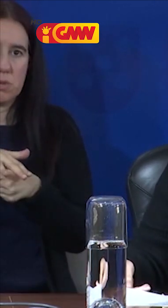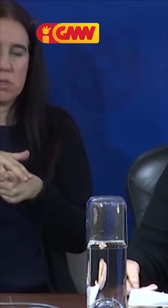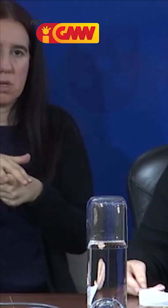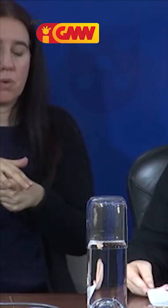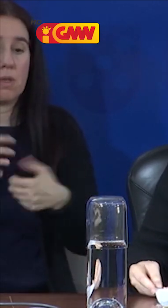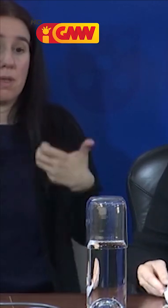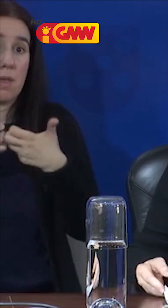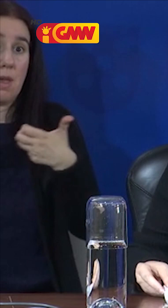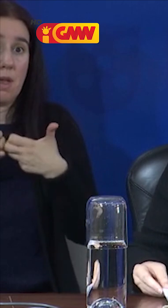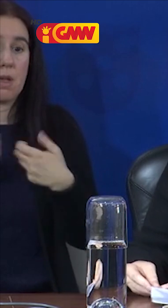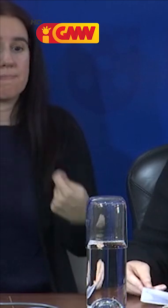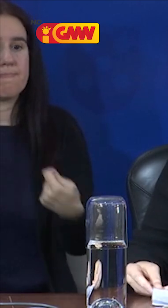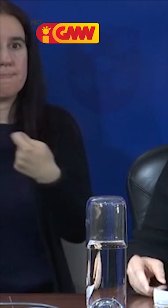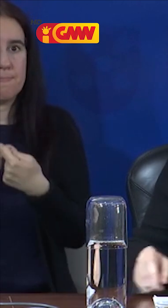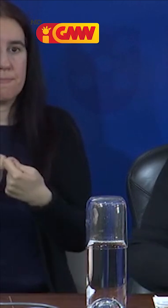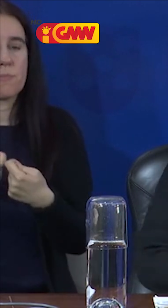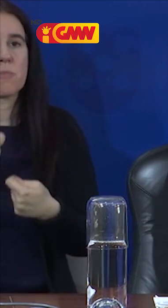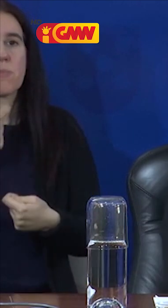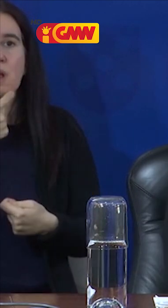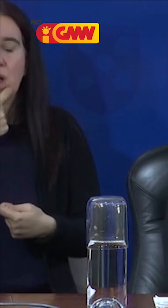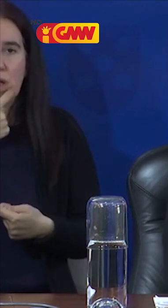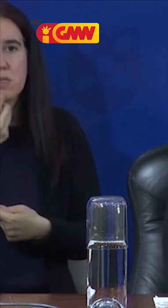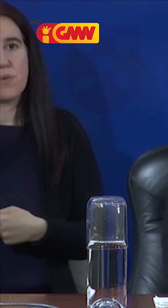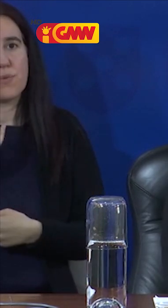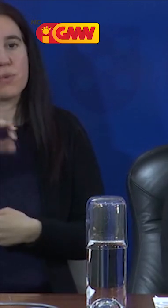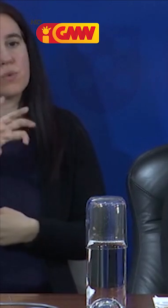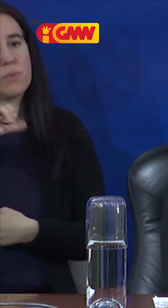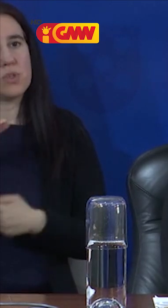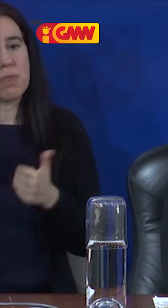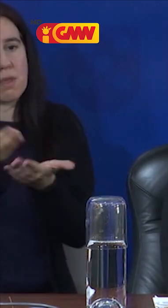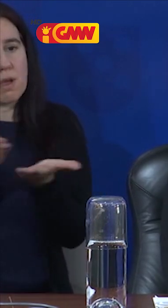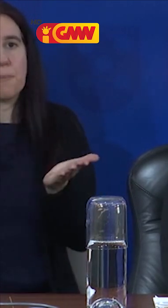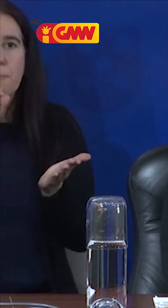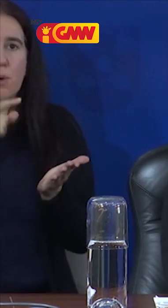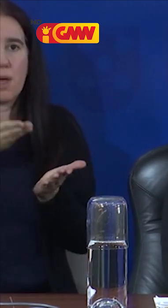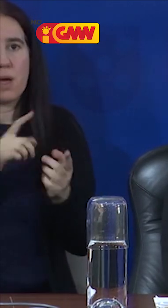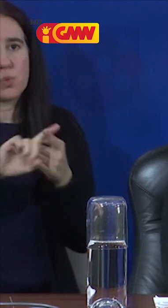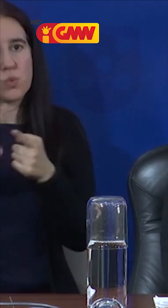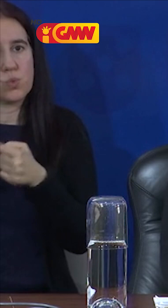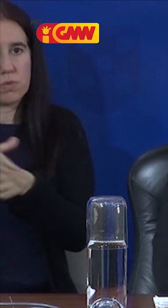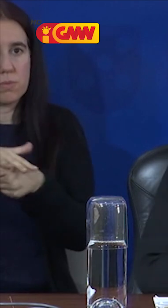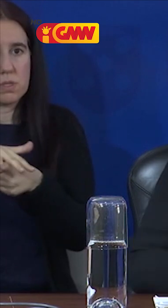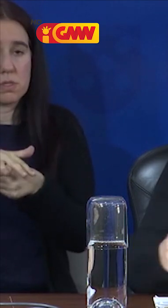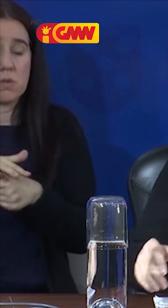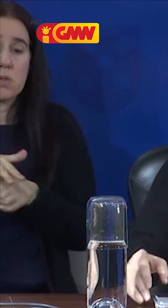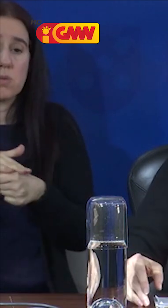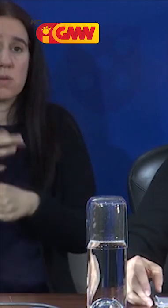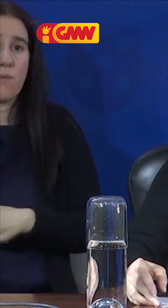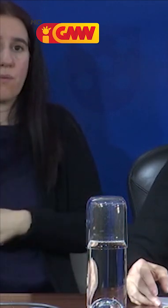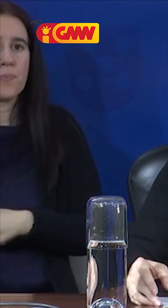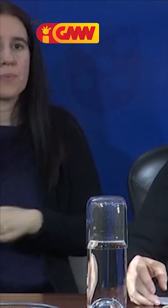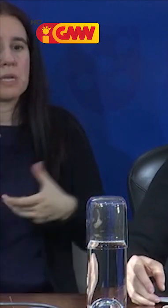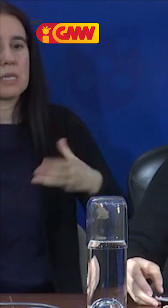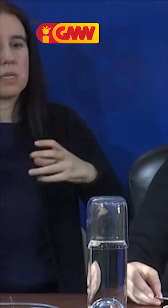situação de guerra com uma resposta que seja aquela que o país pode dar nas suas diferentes dimensões, numa situação de